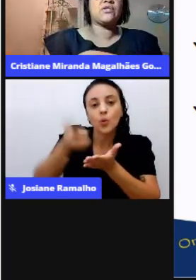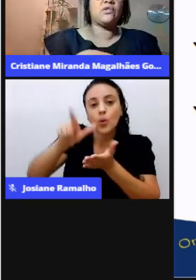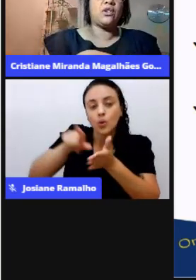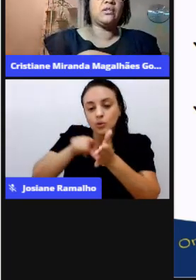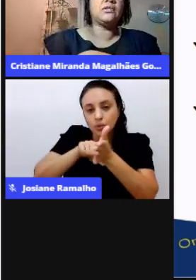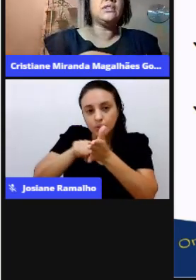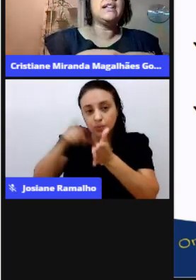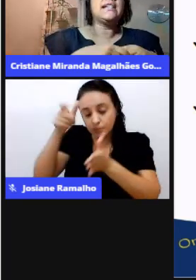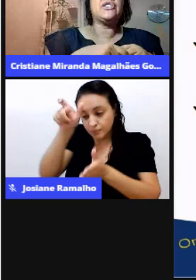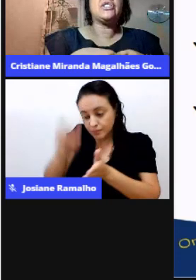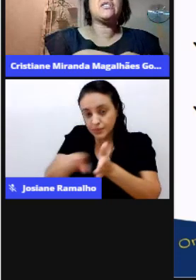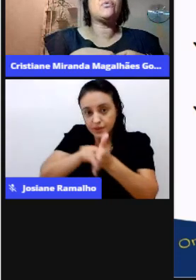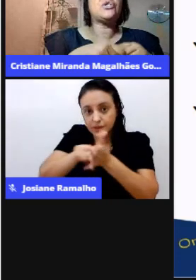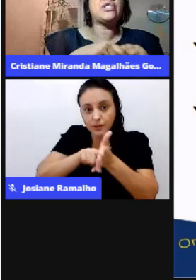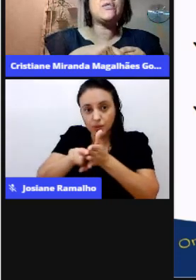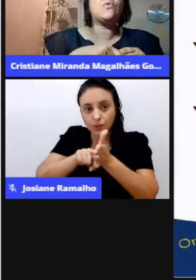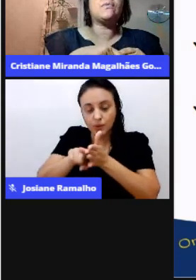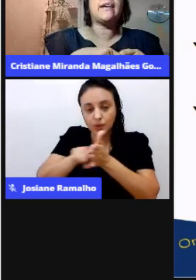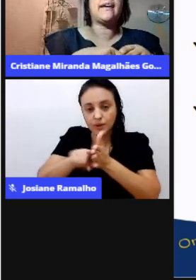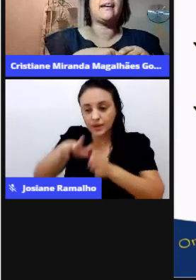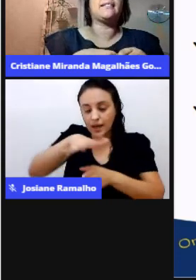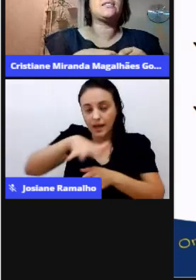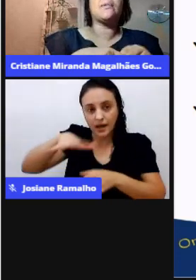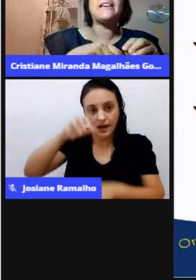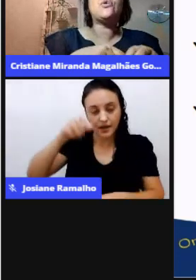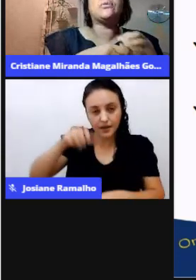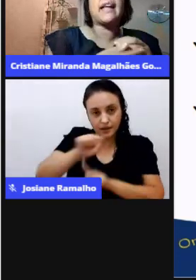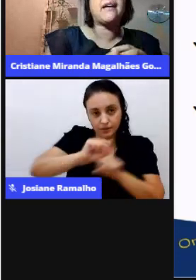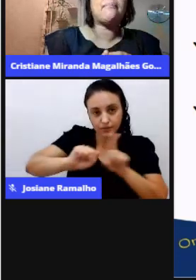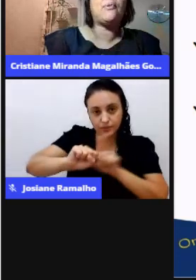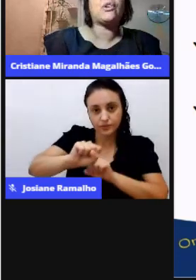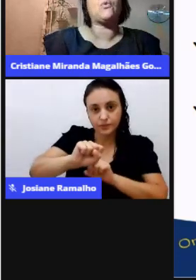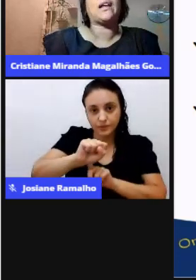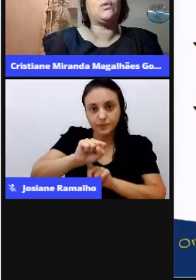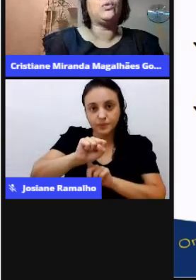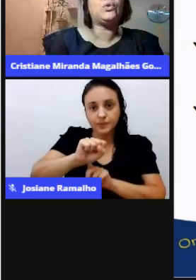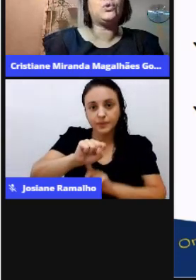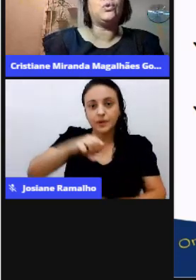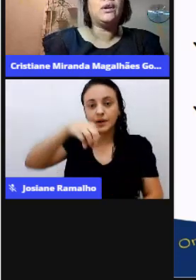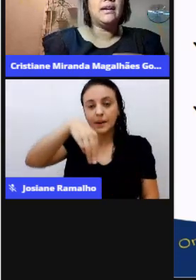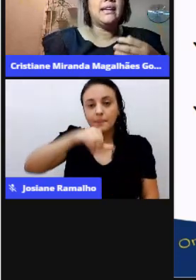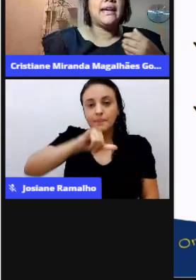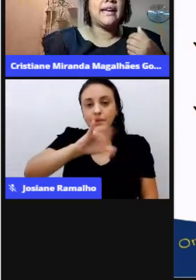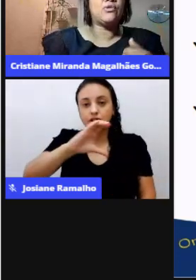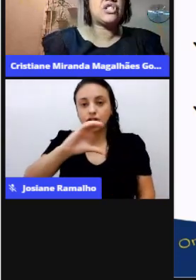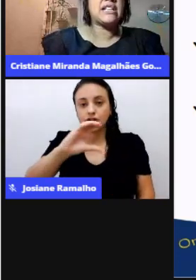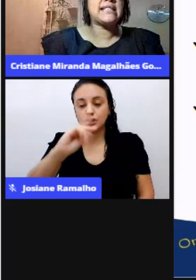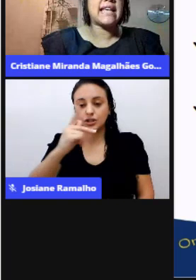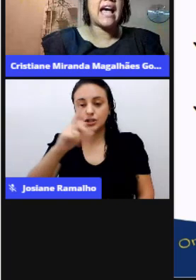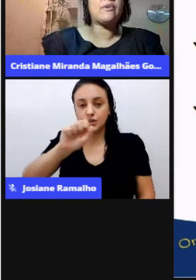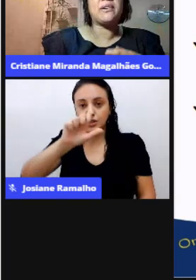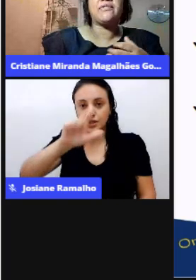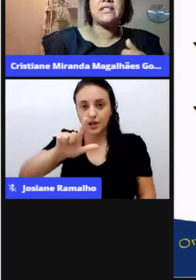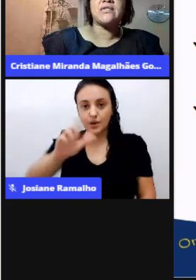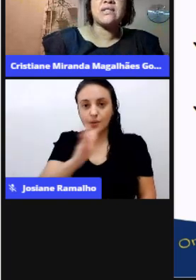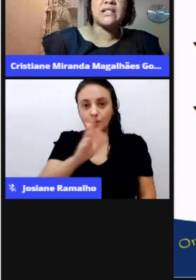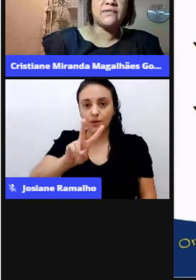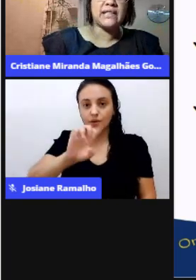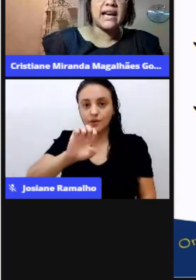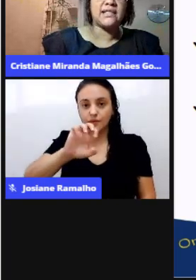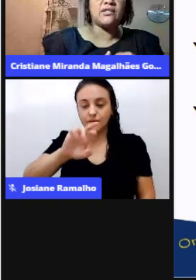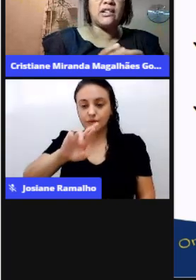um sociólogo, que discutiu somente o tempo que o aluno utilizava para fazer